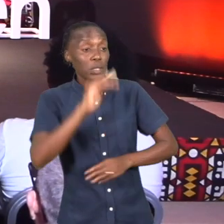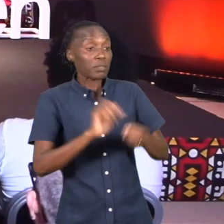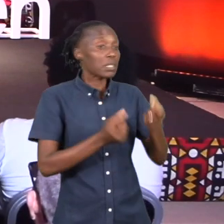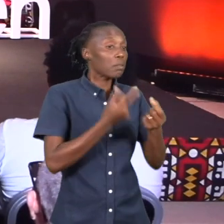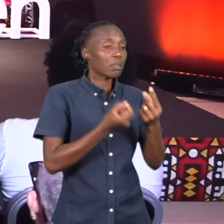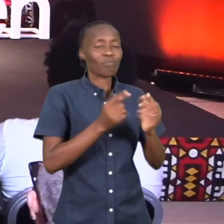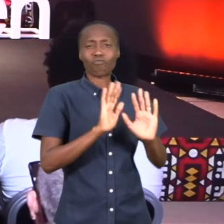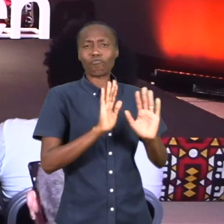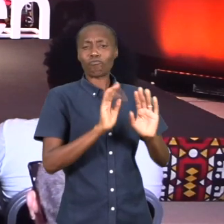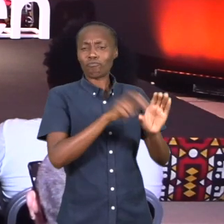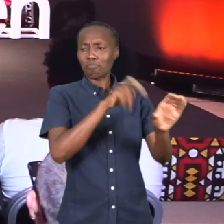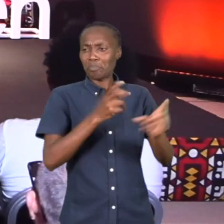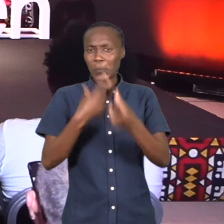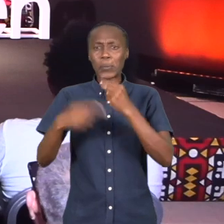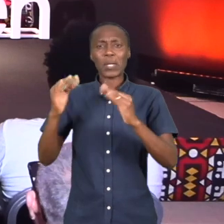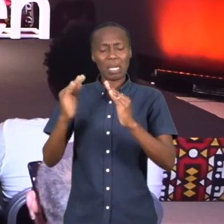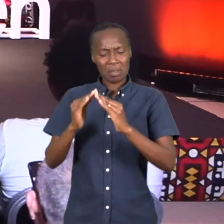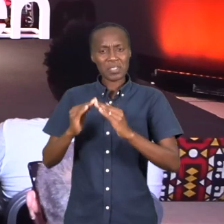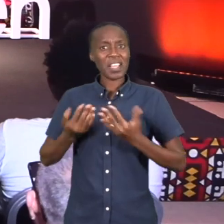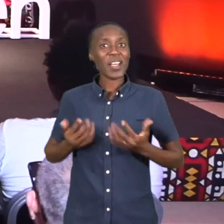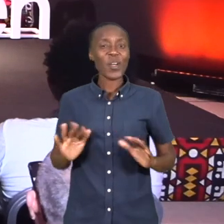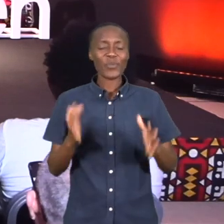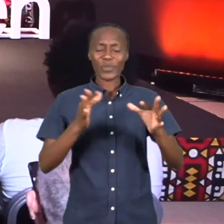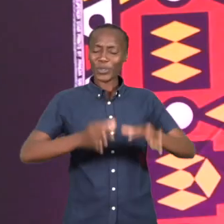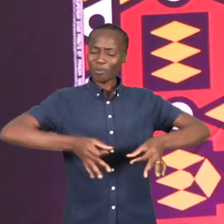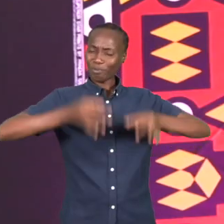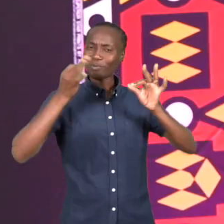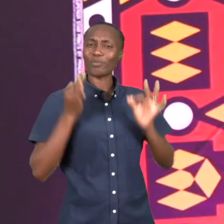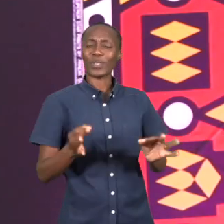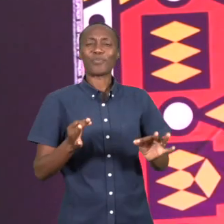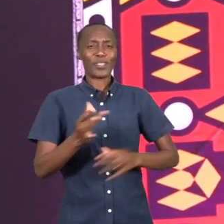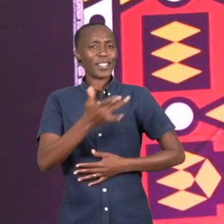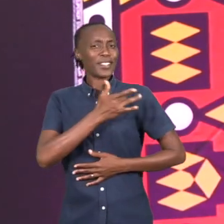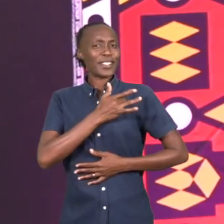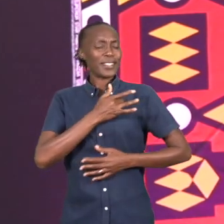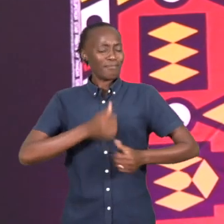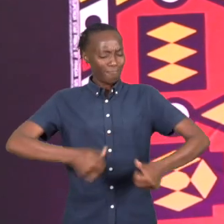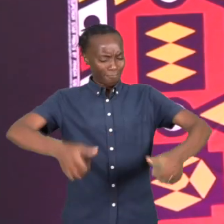sair. Eu estou bem. Eu estou muito bem.